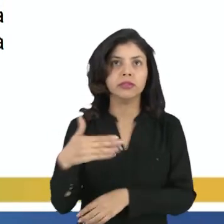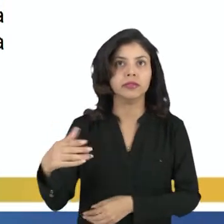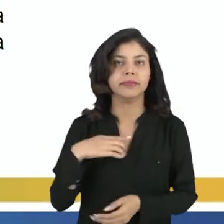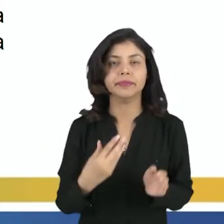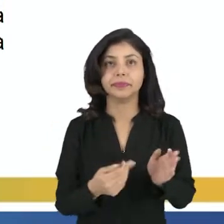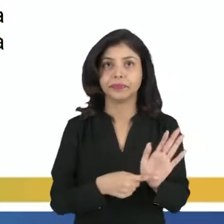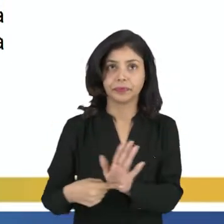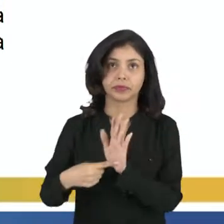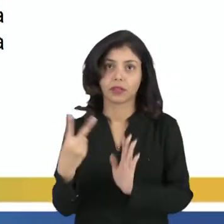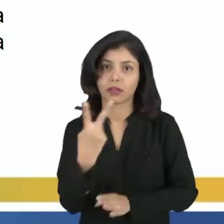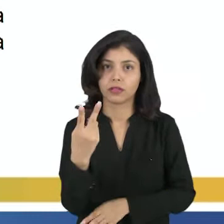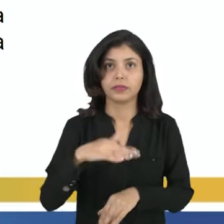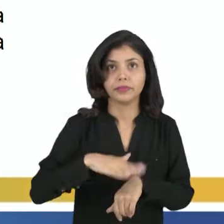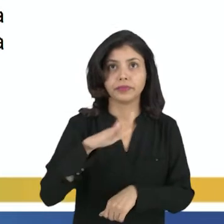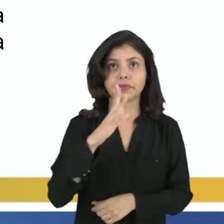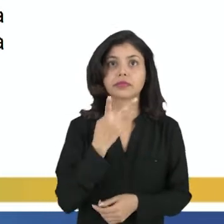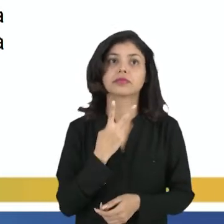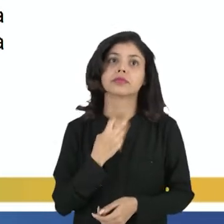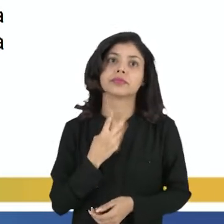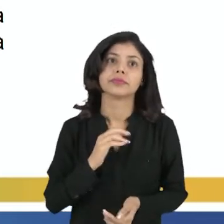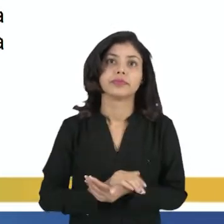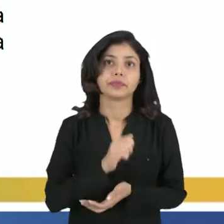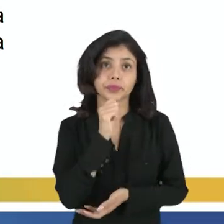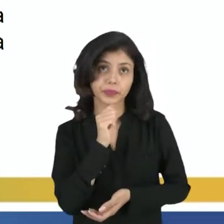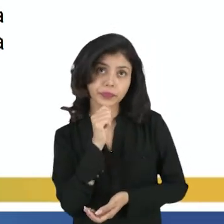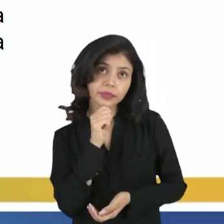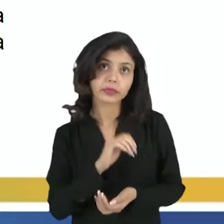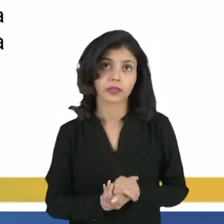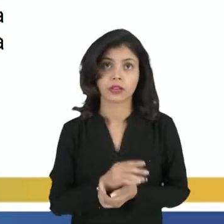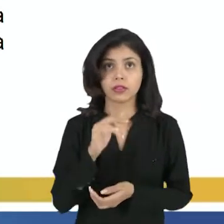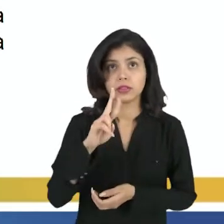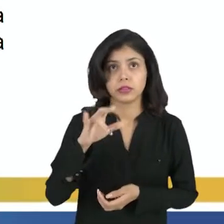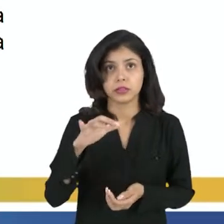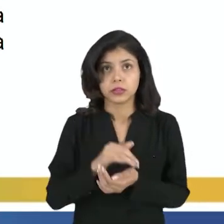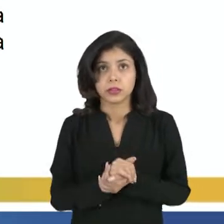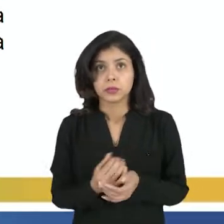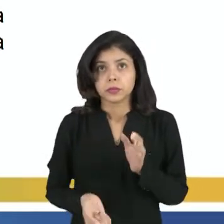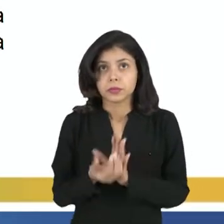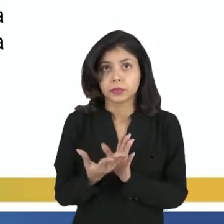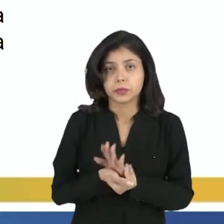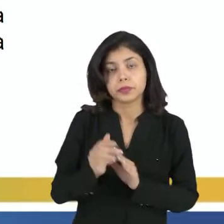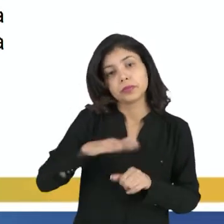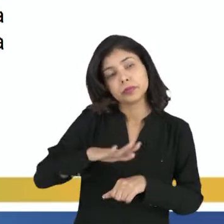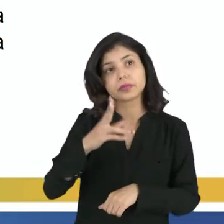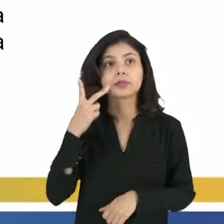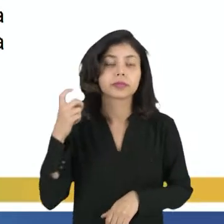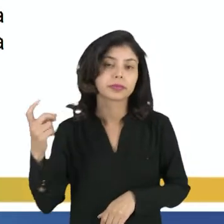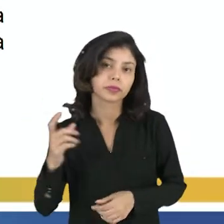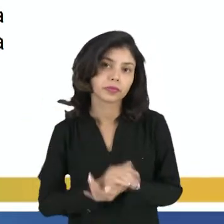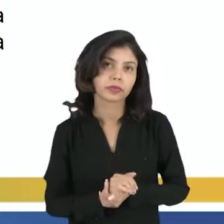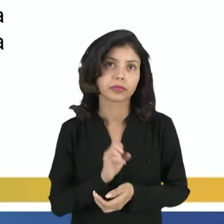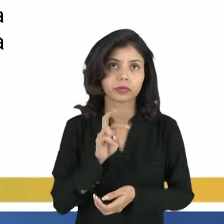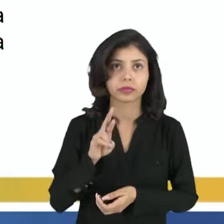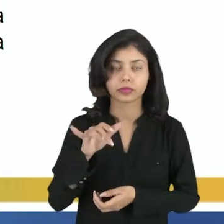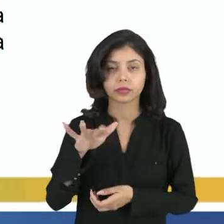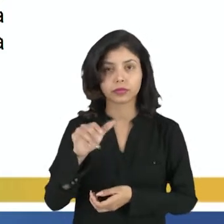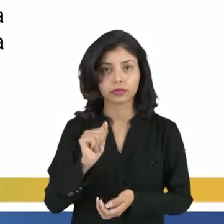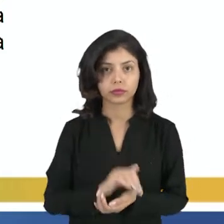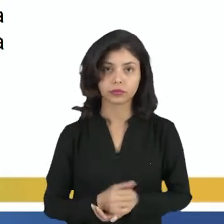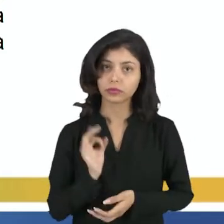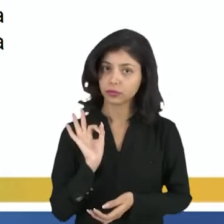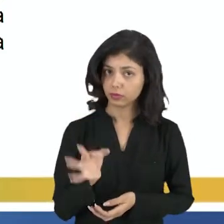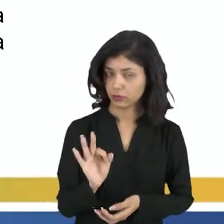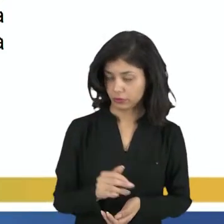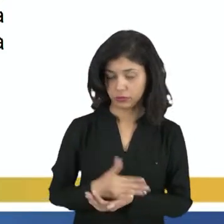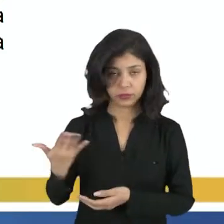é quando há a presença de duas ou mais vozes na melodia, ou ainda um instrumento capaz de produzir mais sons de maneira simultânea. Tá